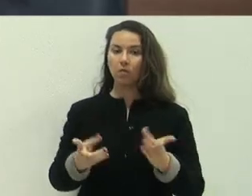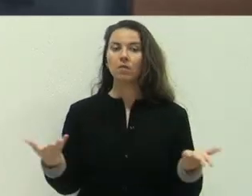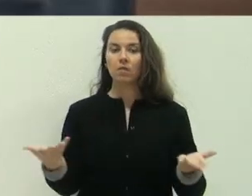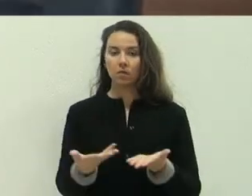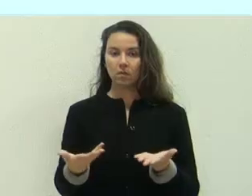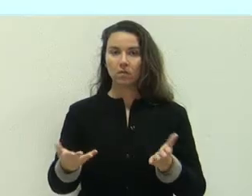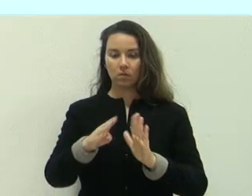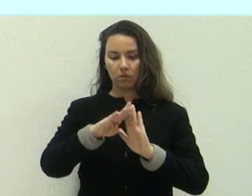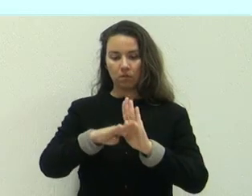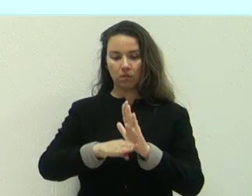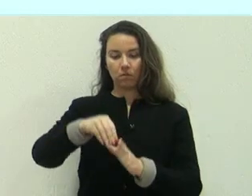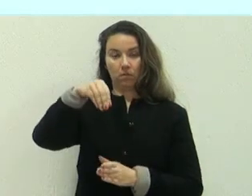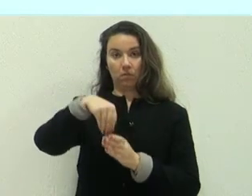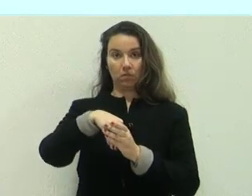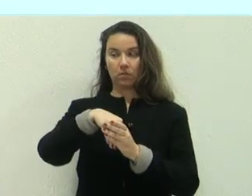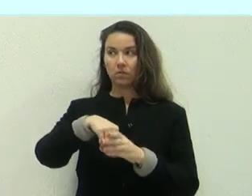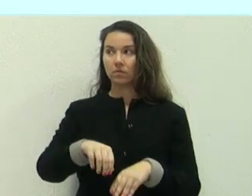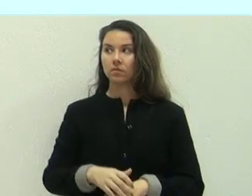votação.